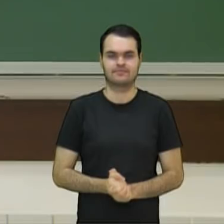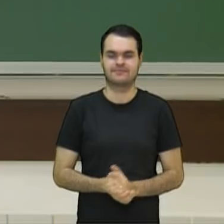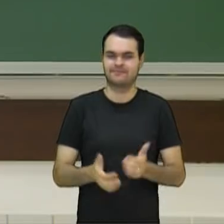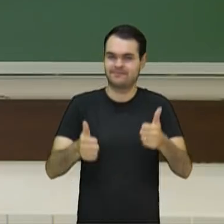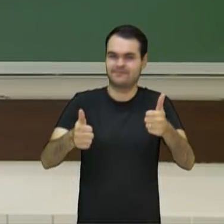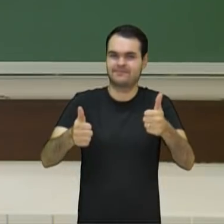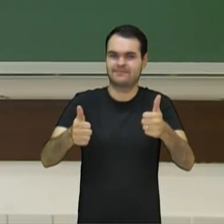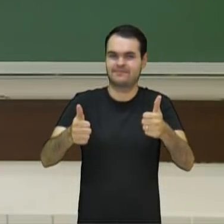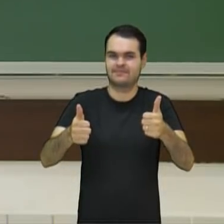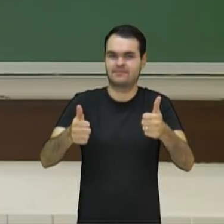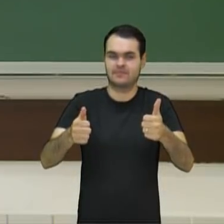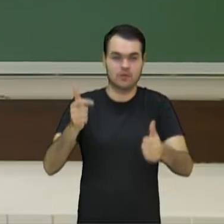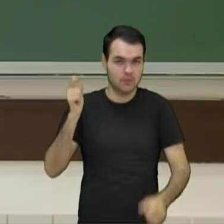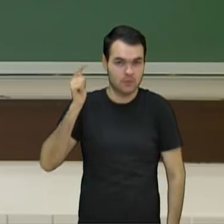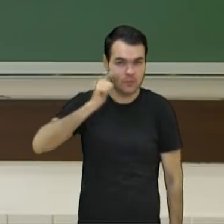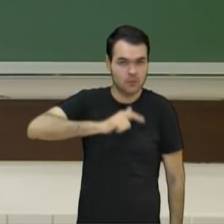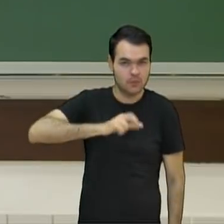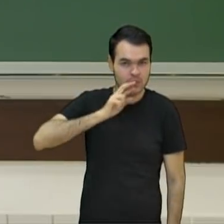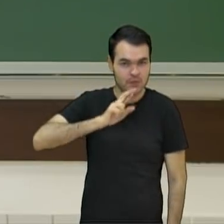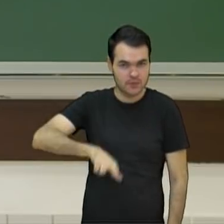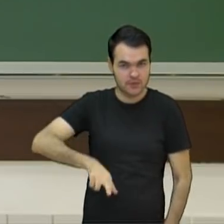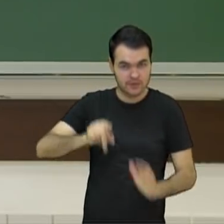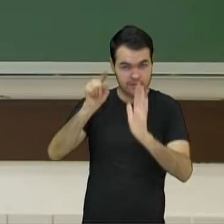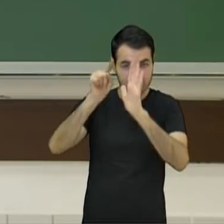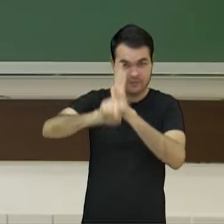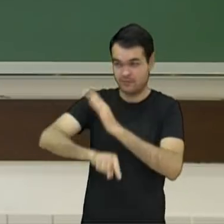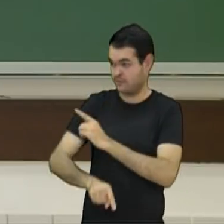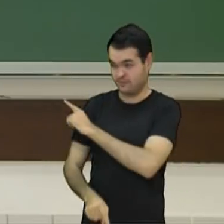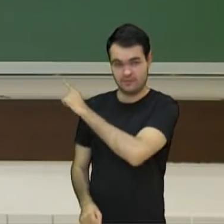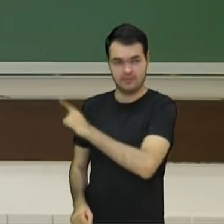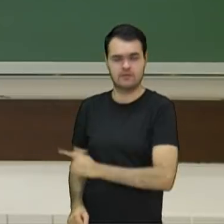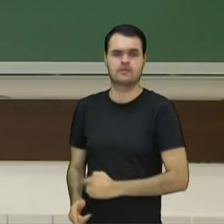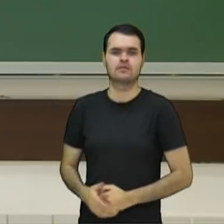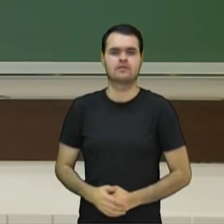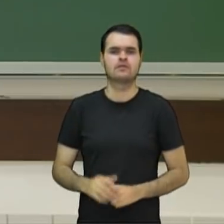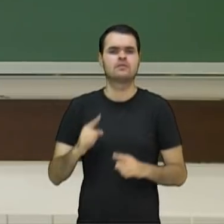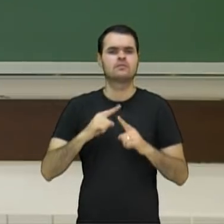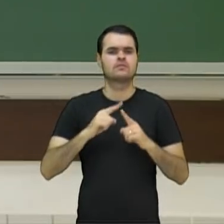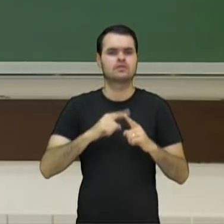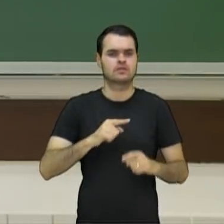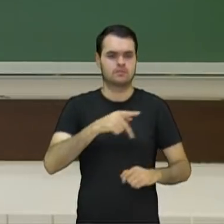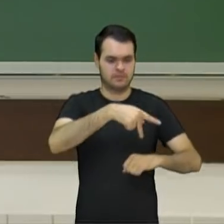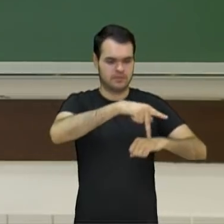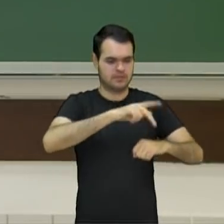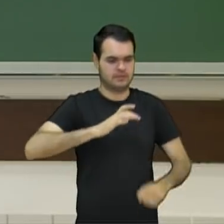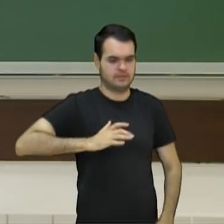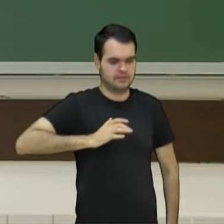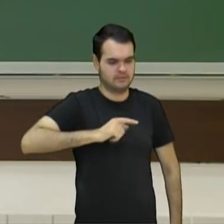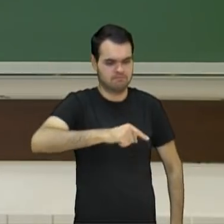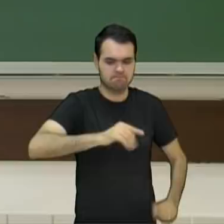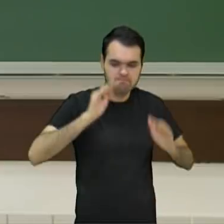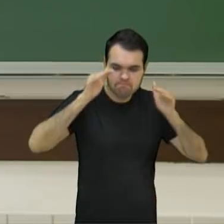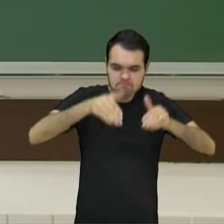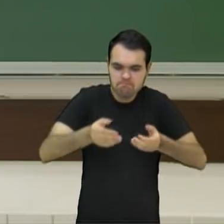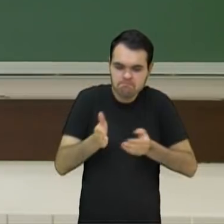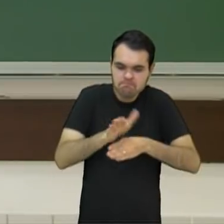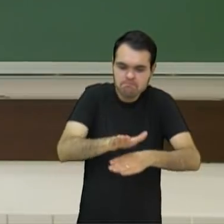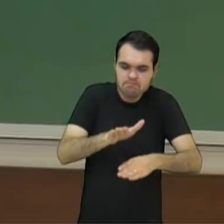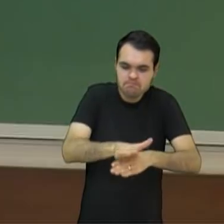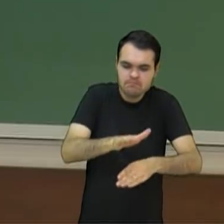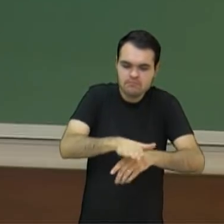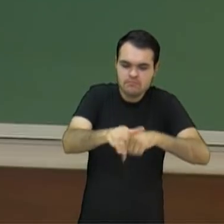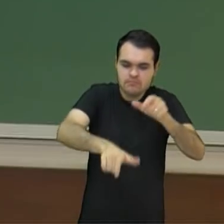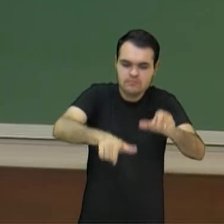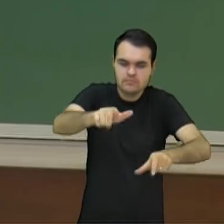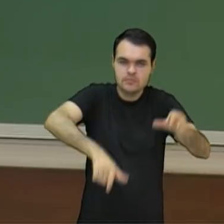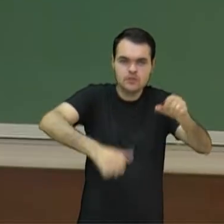E aí, pessoal, conseguiram responder a questão? Por que os países ricos oferecerão, então, subsídio aos